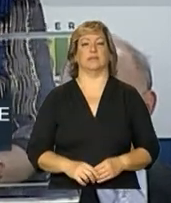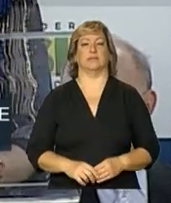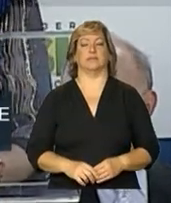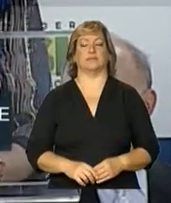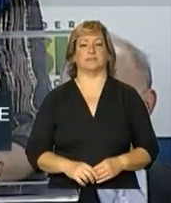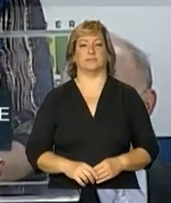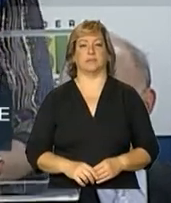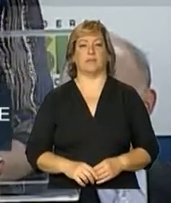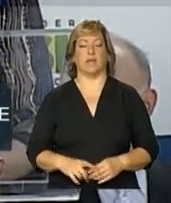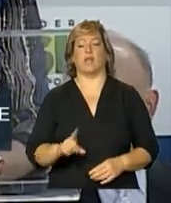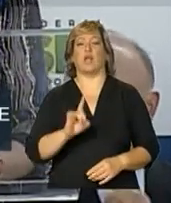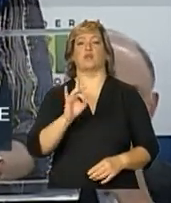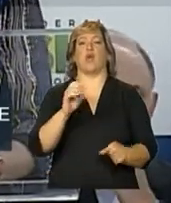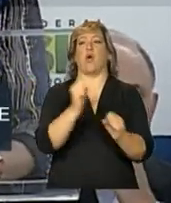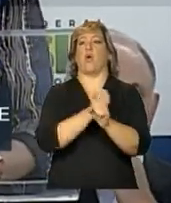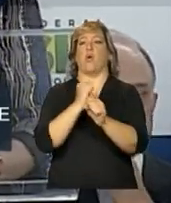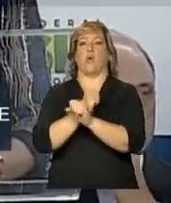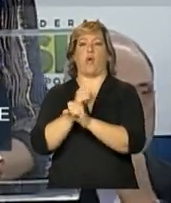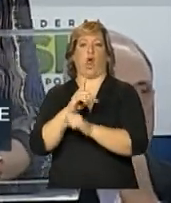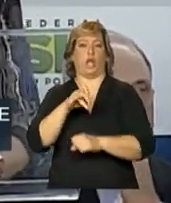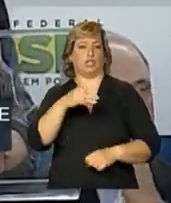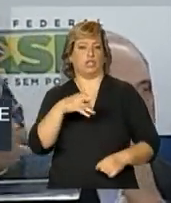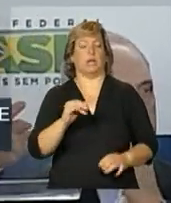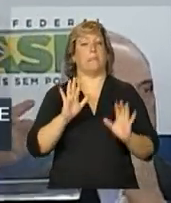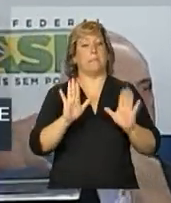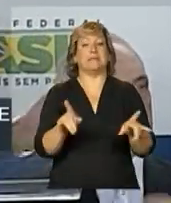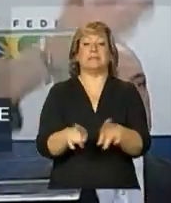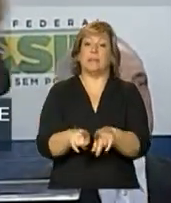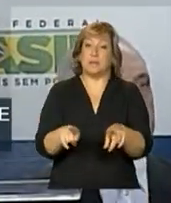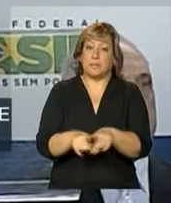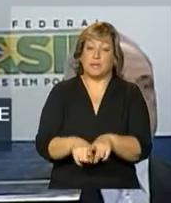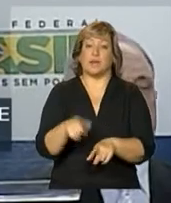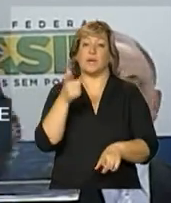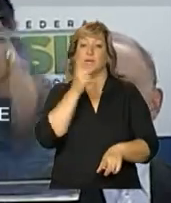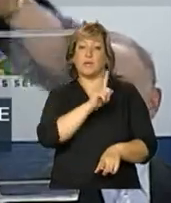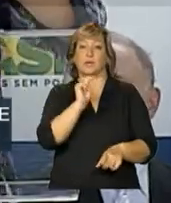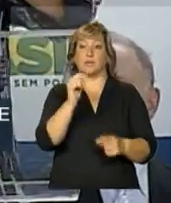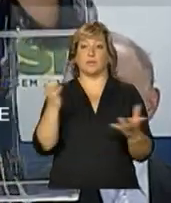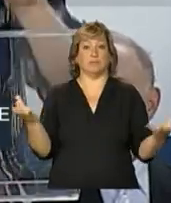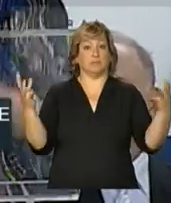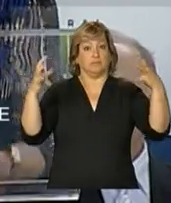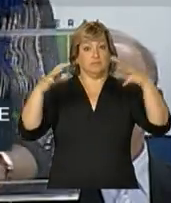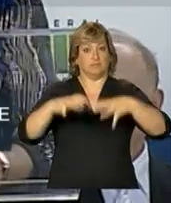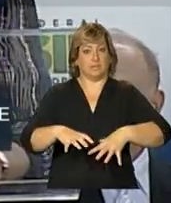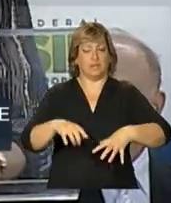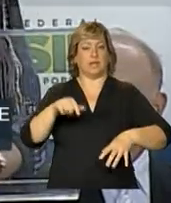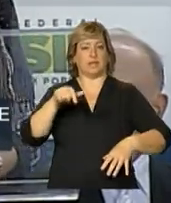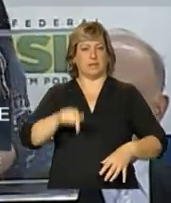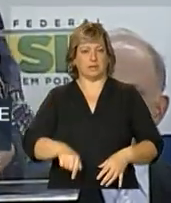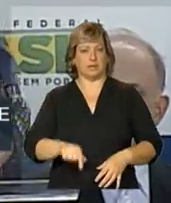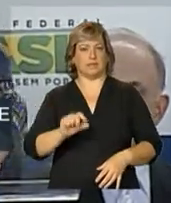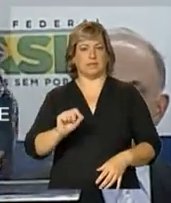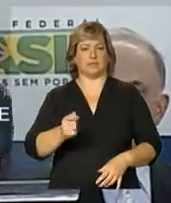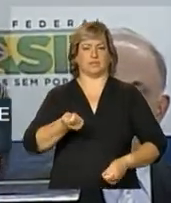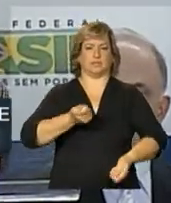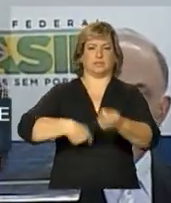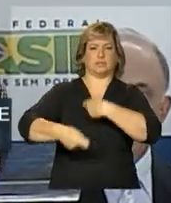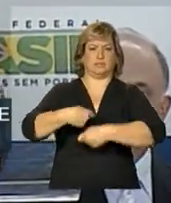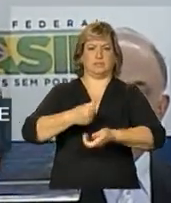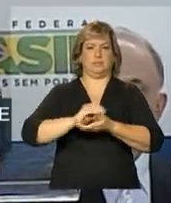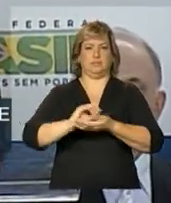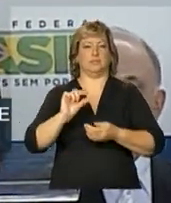é uma infraestrutura logística mas também que se atraiam para essas regiões do país